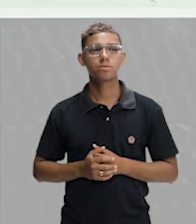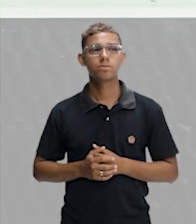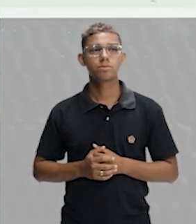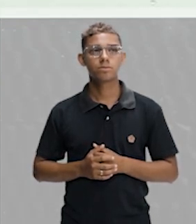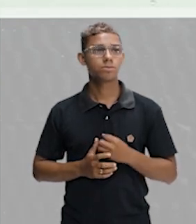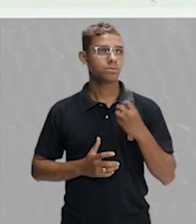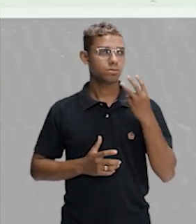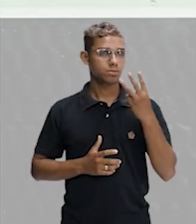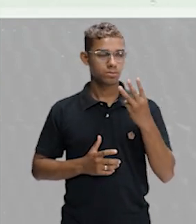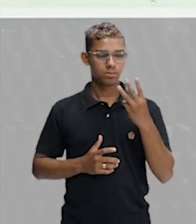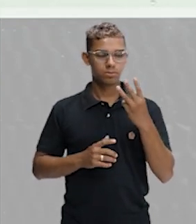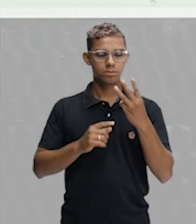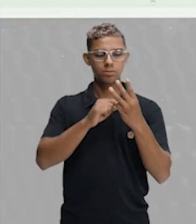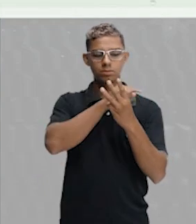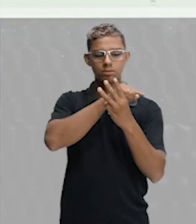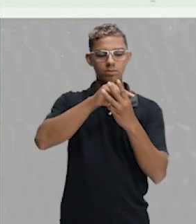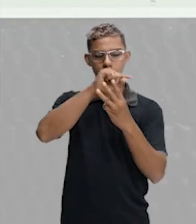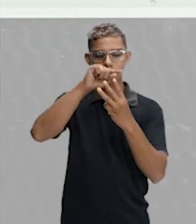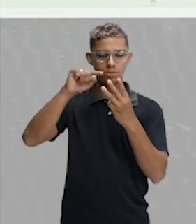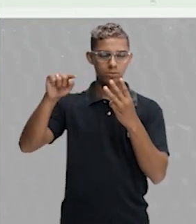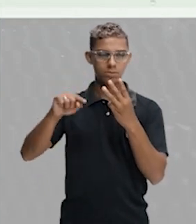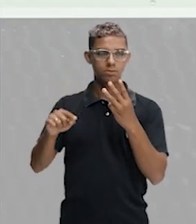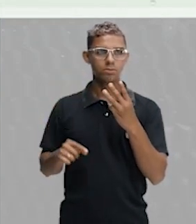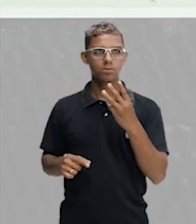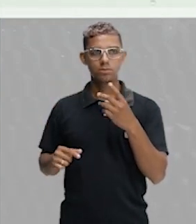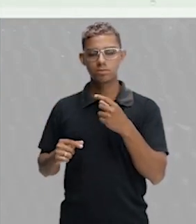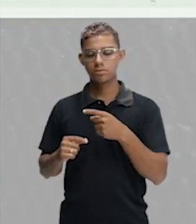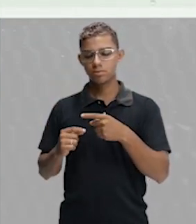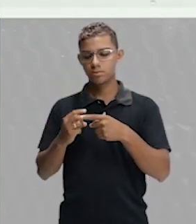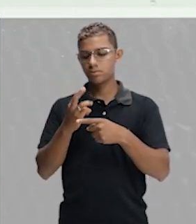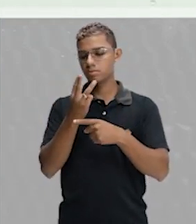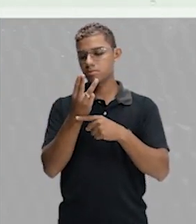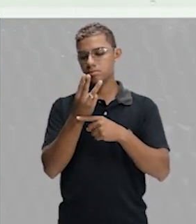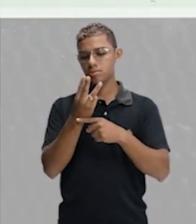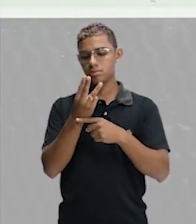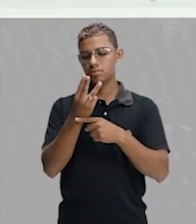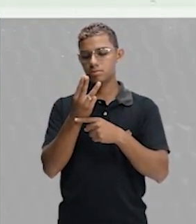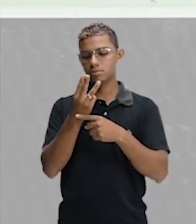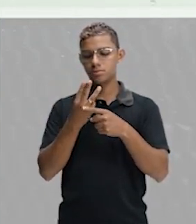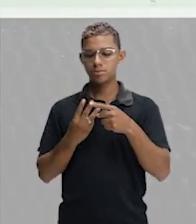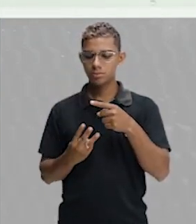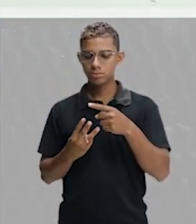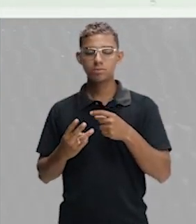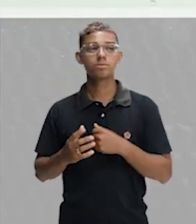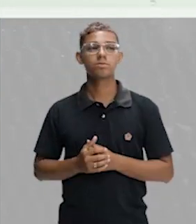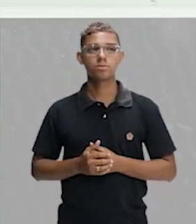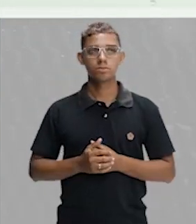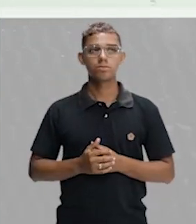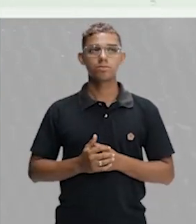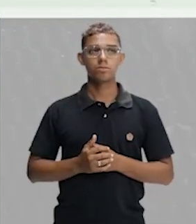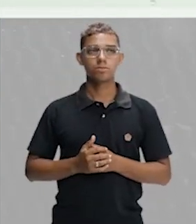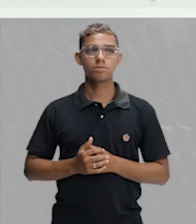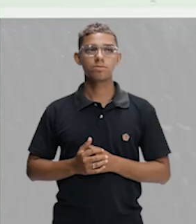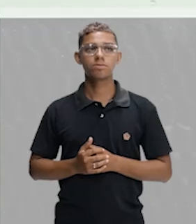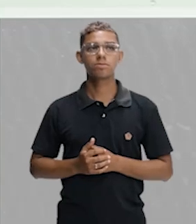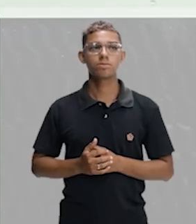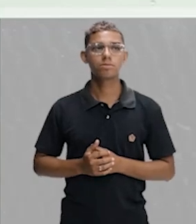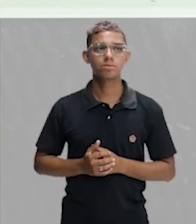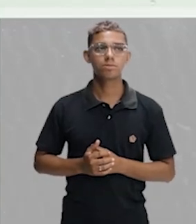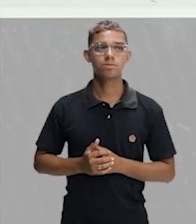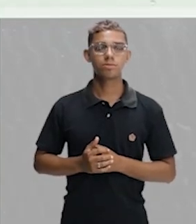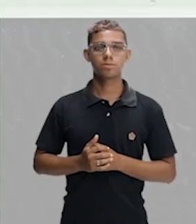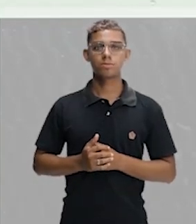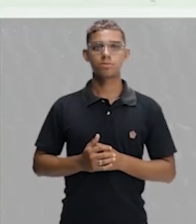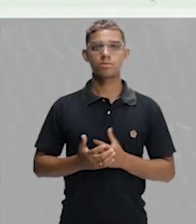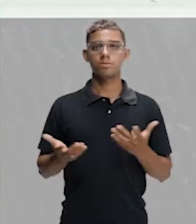raiz de 3 sobre 3 beleza encontrei esse M aqui tá Como é que eu faço para encontrar